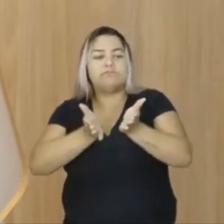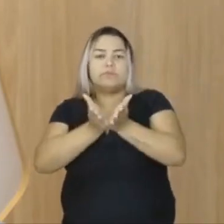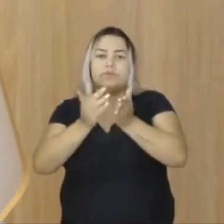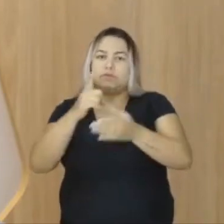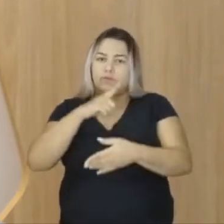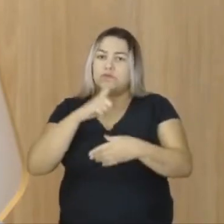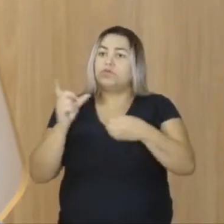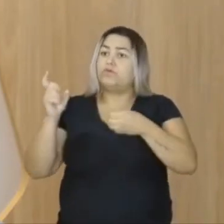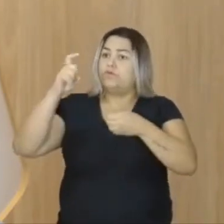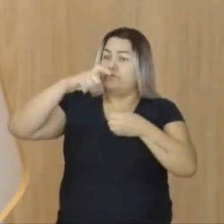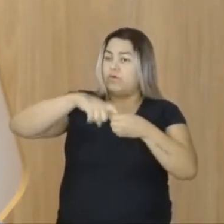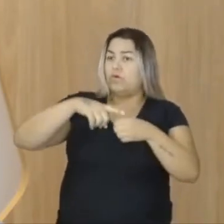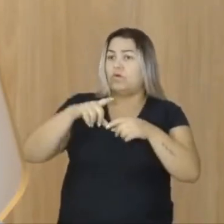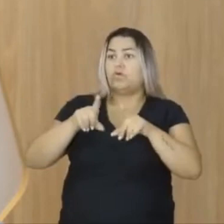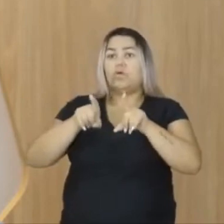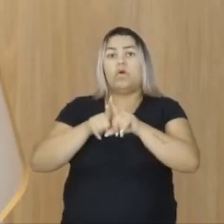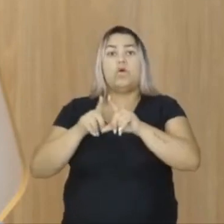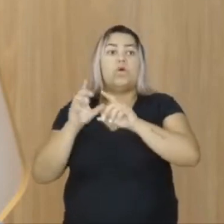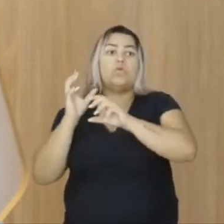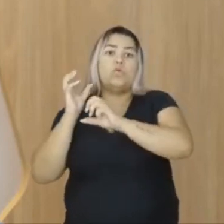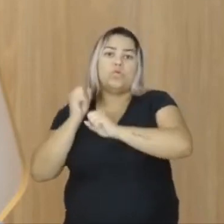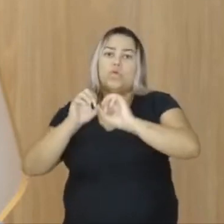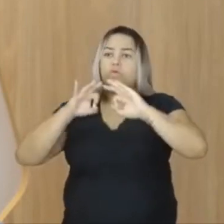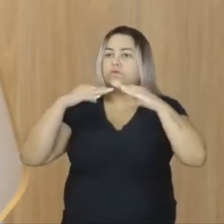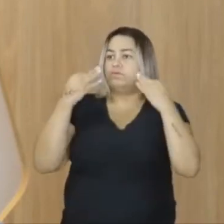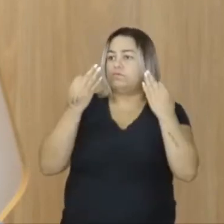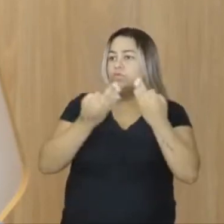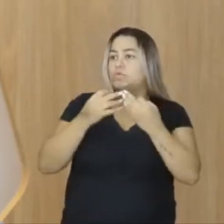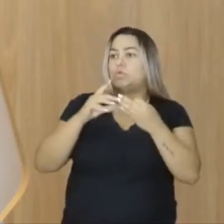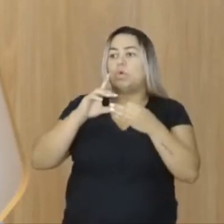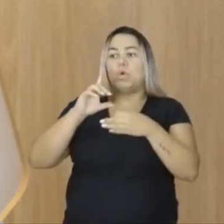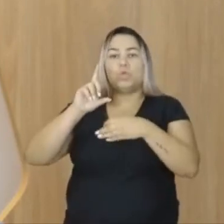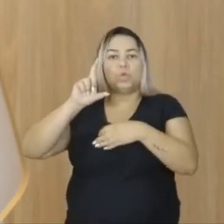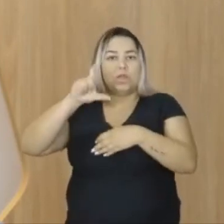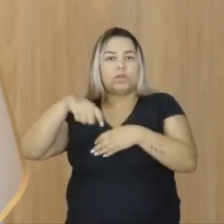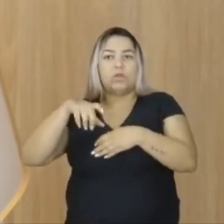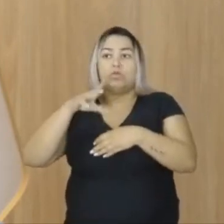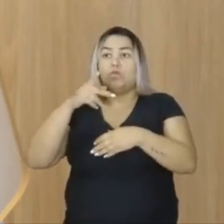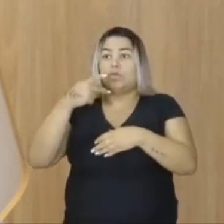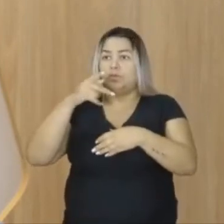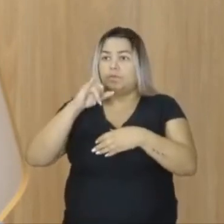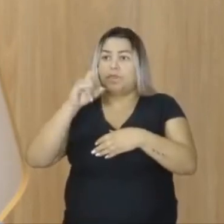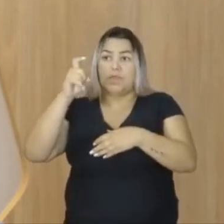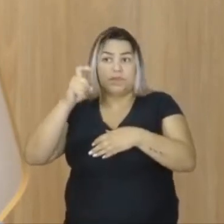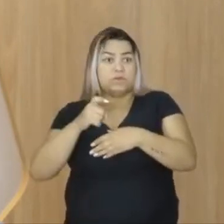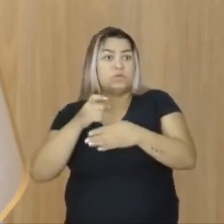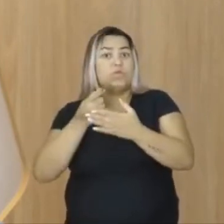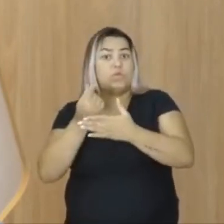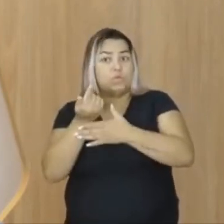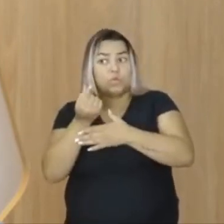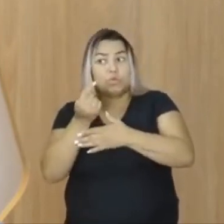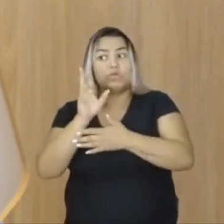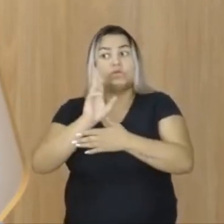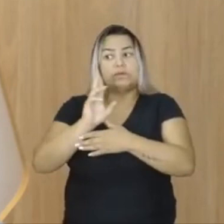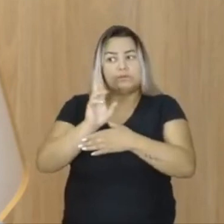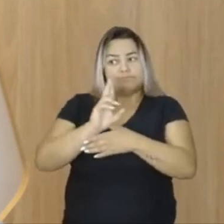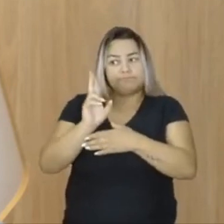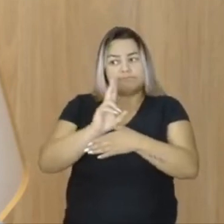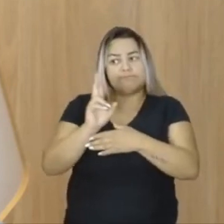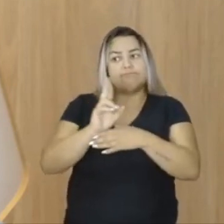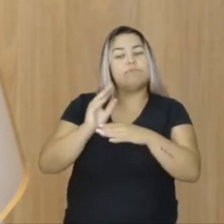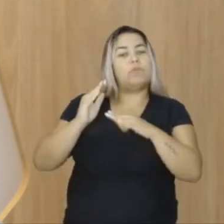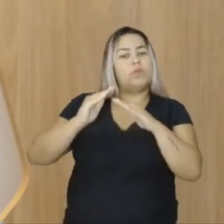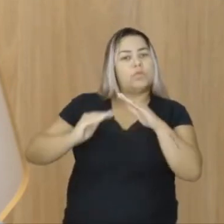vai receber ou no cartão do Bolsa Família, ou no cartão de débito, ou um Pix, ou em cash mesmo. Então, as pessoas de menor poder